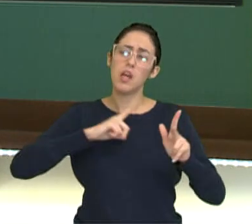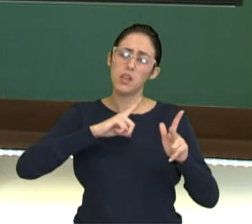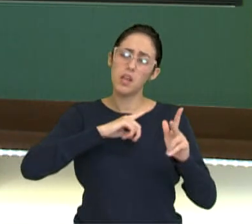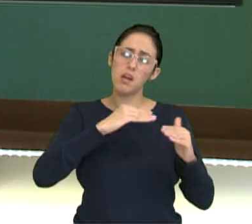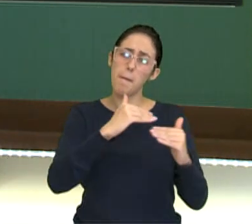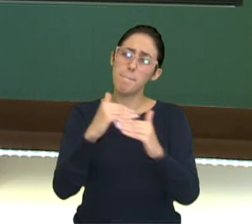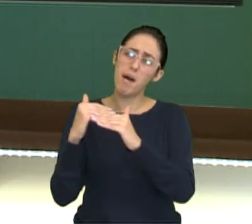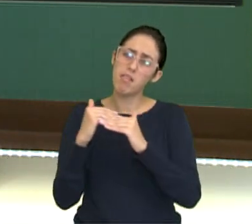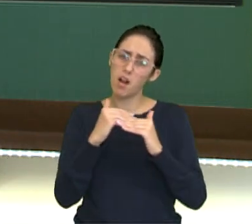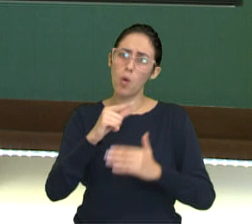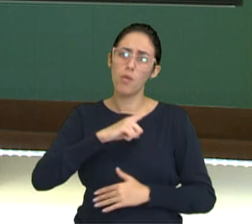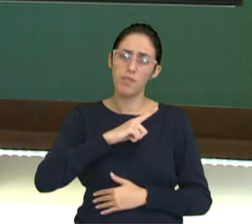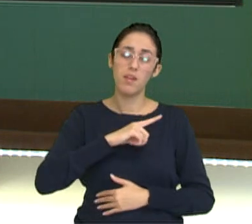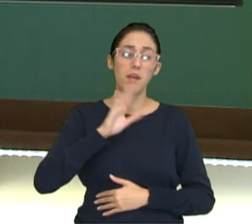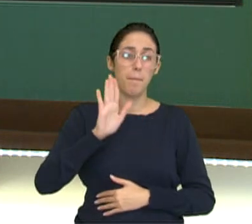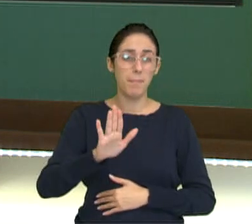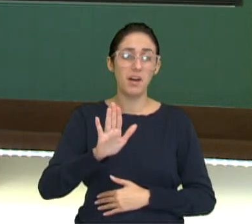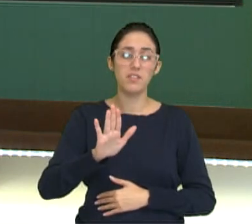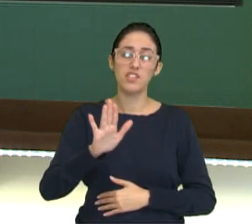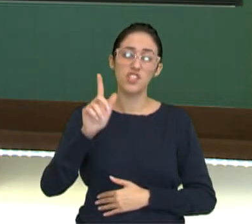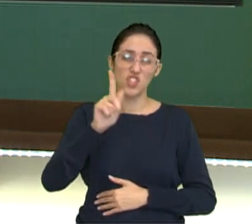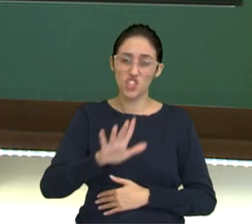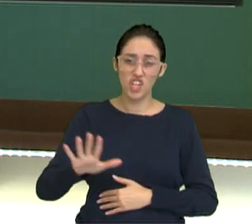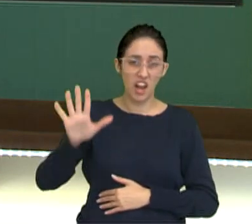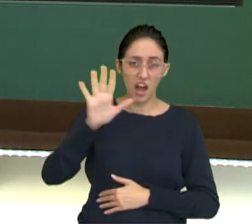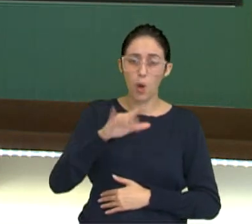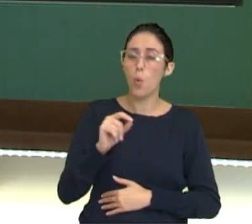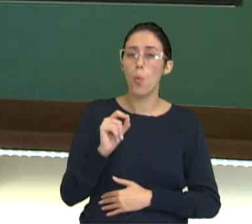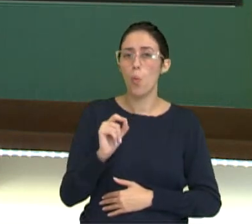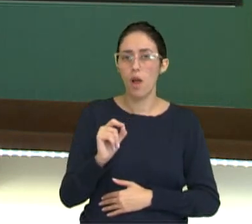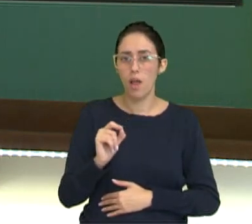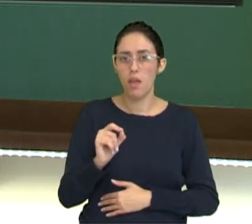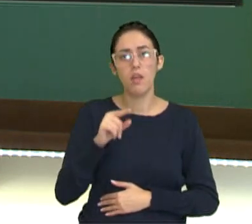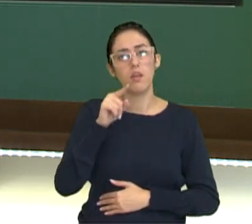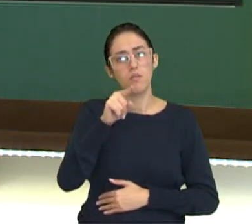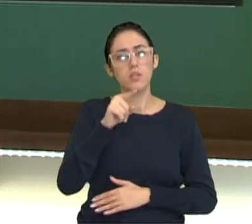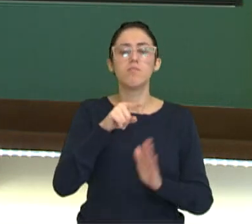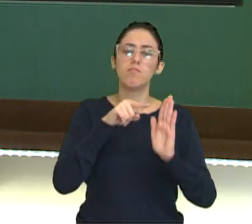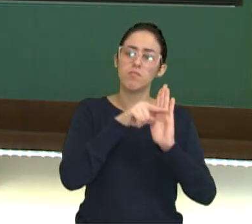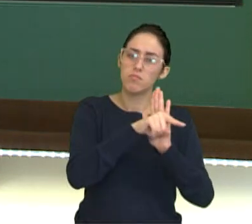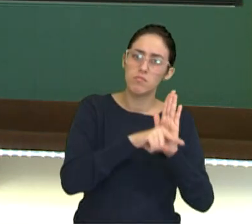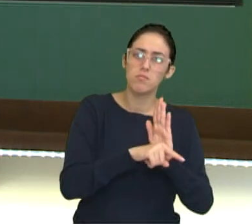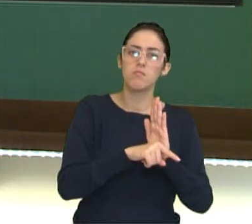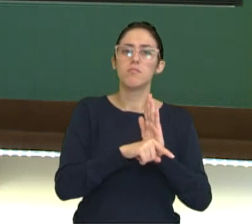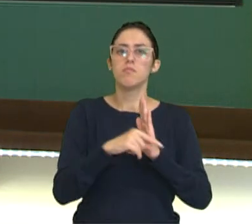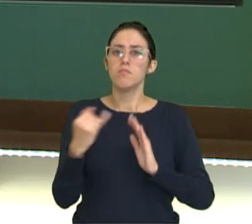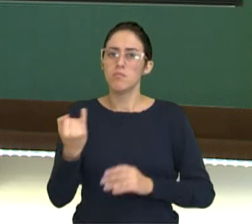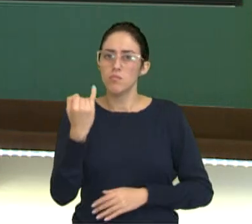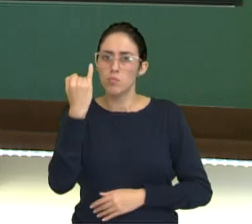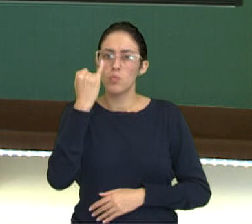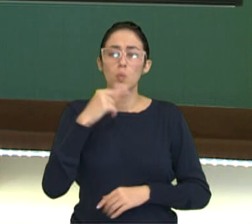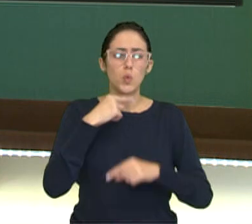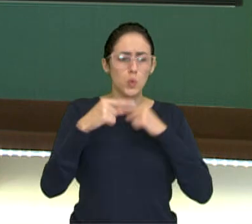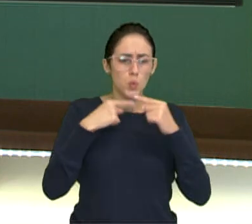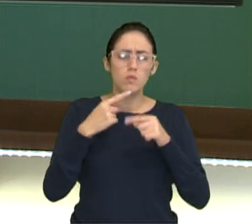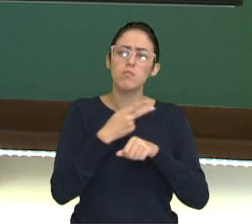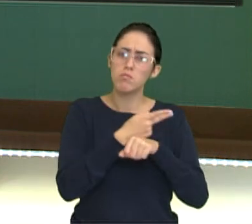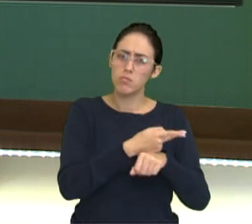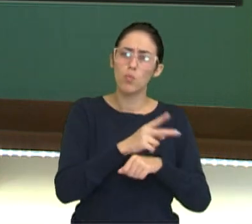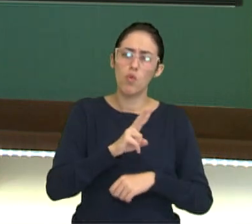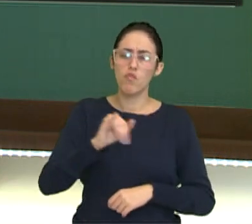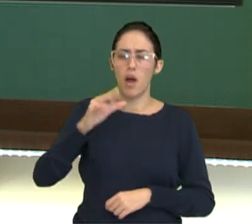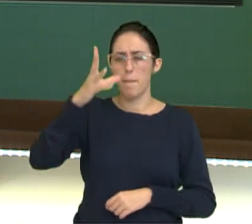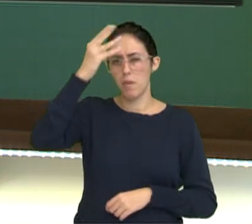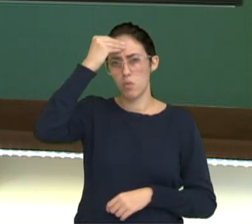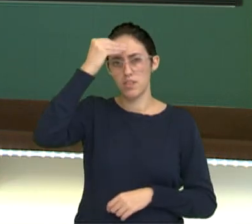gente pode seguir, mas de modo geral, a sacada é colocar em uso, pesquisar sempre que tiver dúvida, que uma hora a gente vai memorizando,